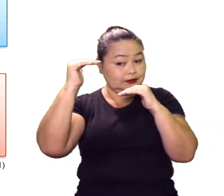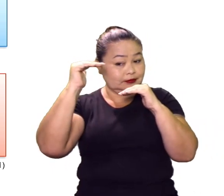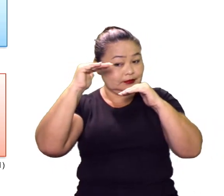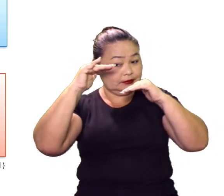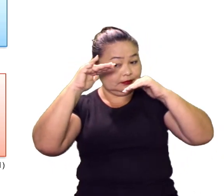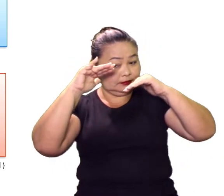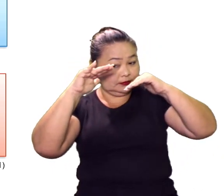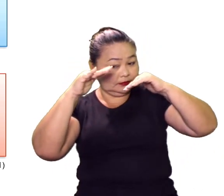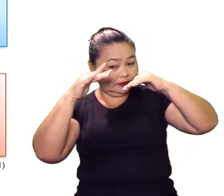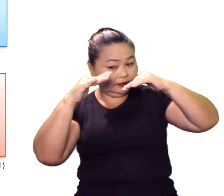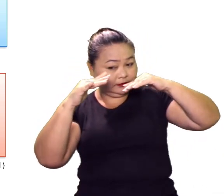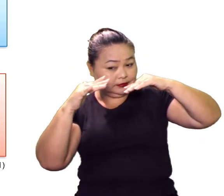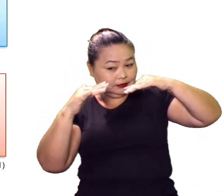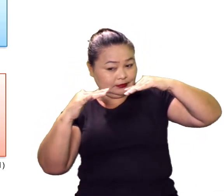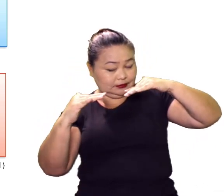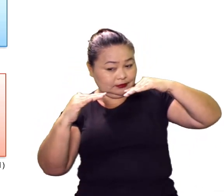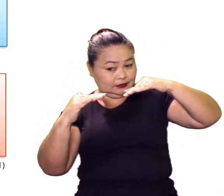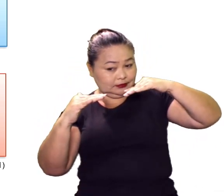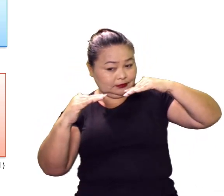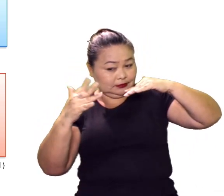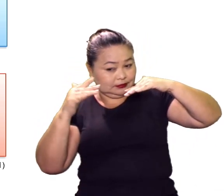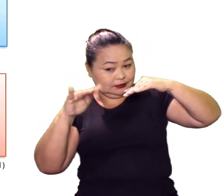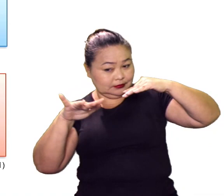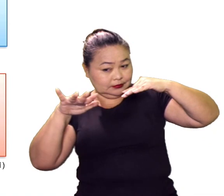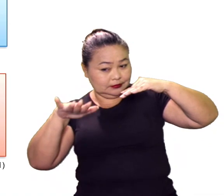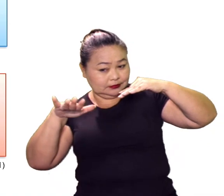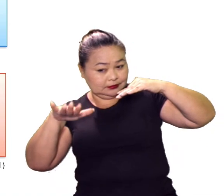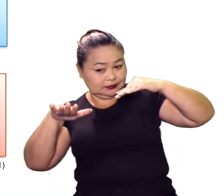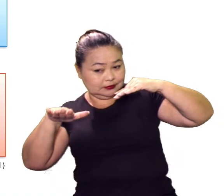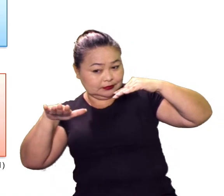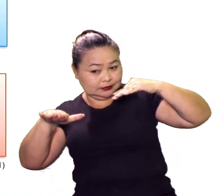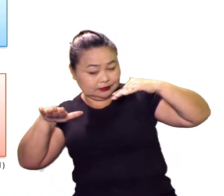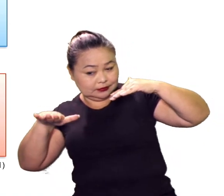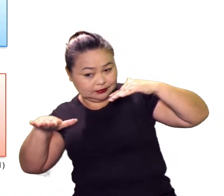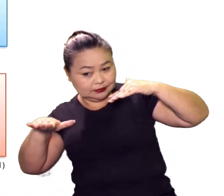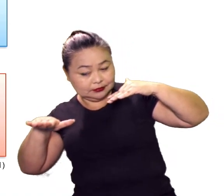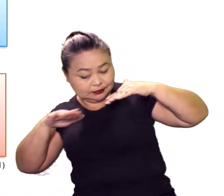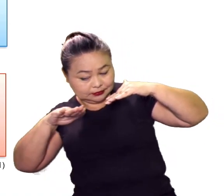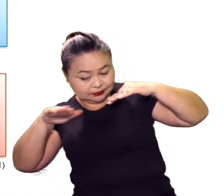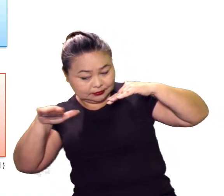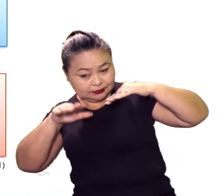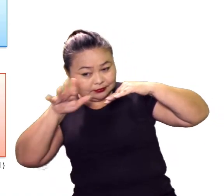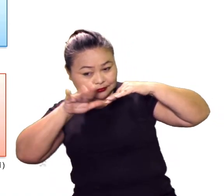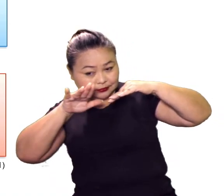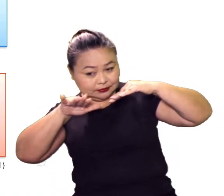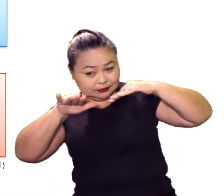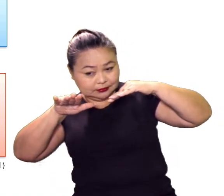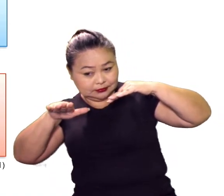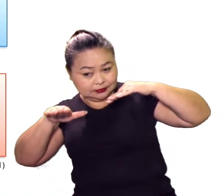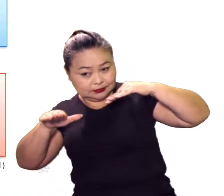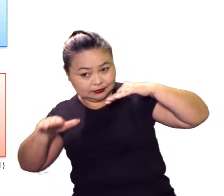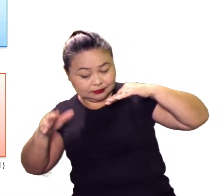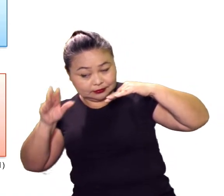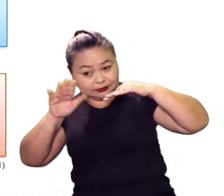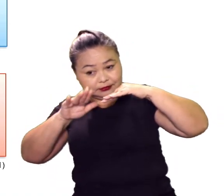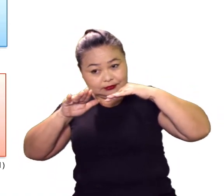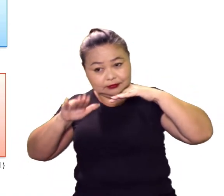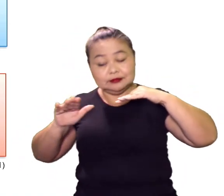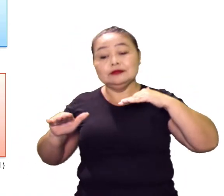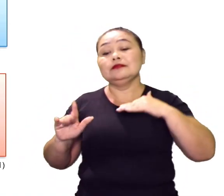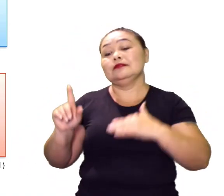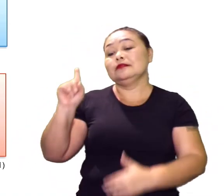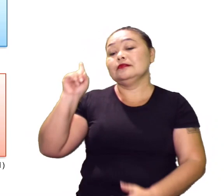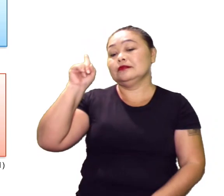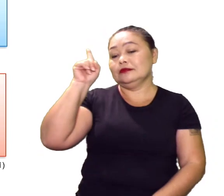vão se acumulando, ok? Acumulando nessas partes mais baixas